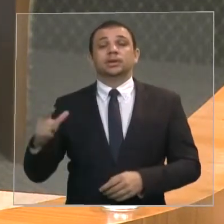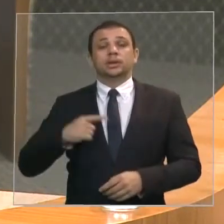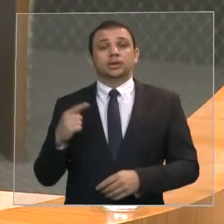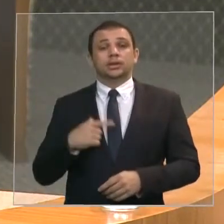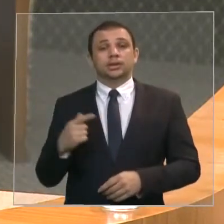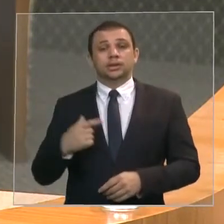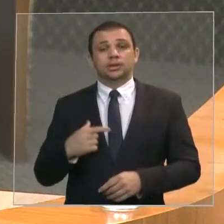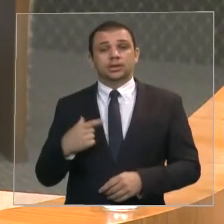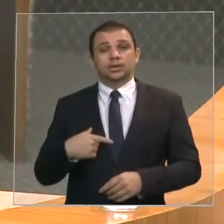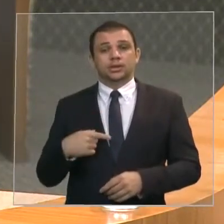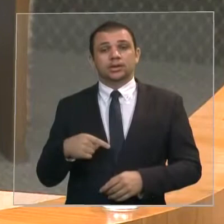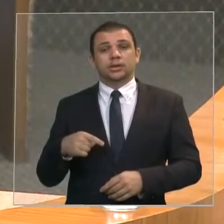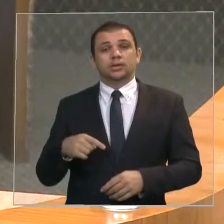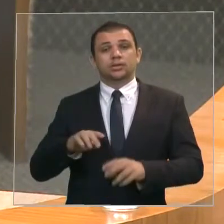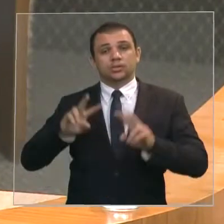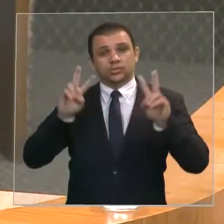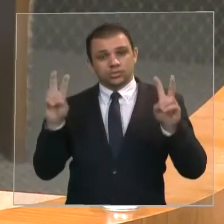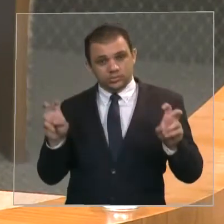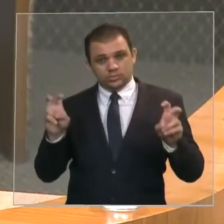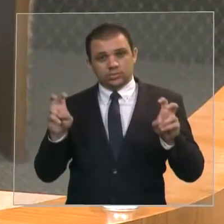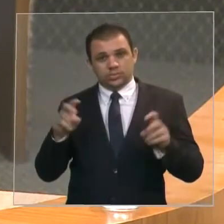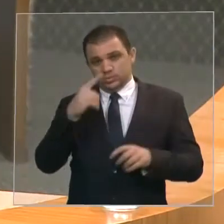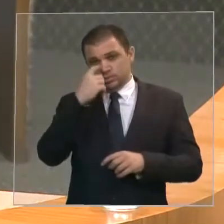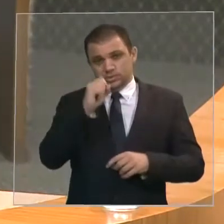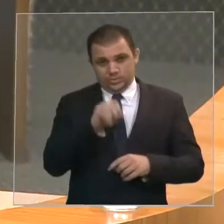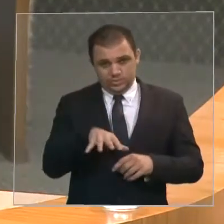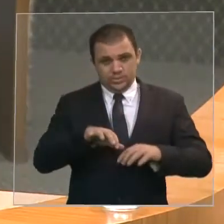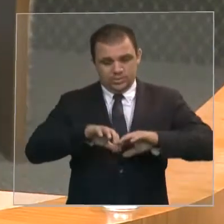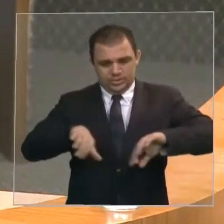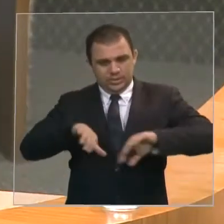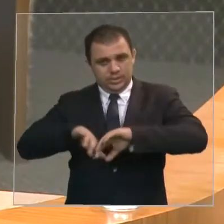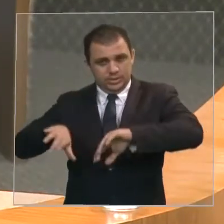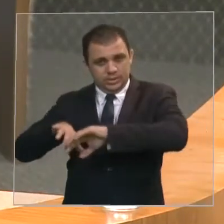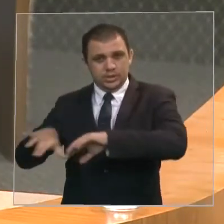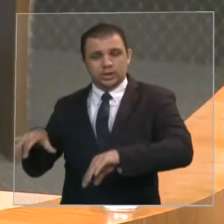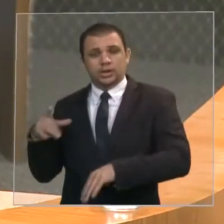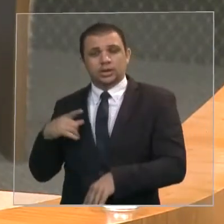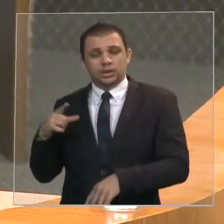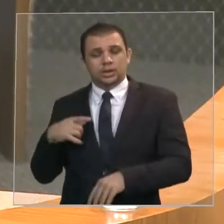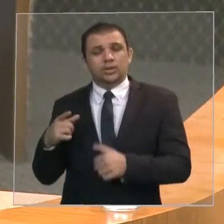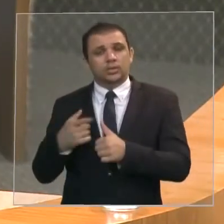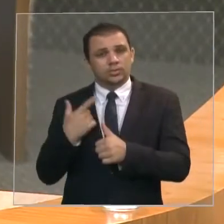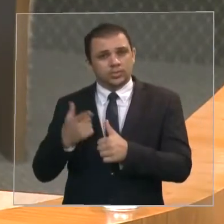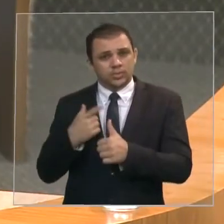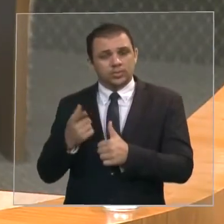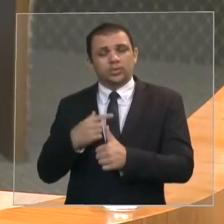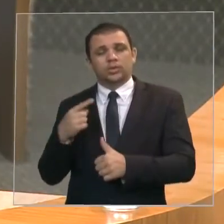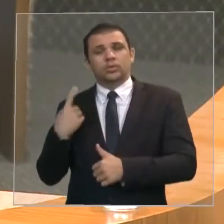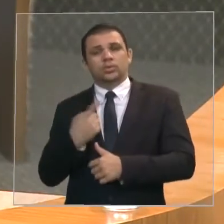recentemente, reunindo vários atores do processo da saúde pública,